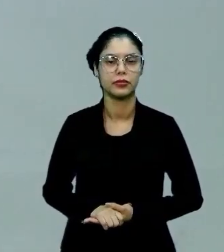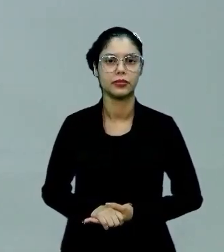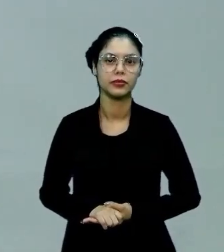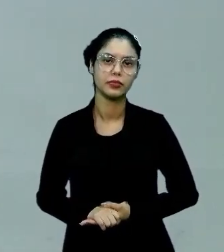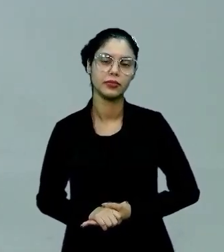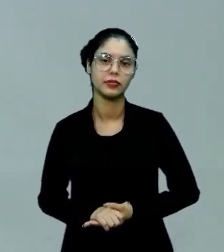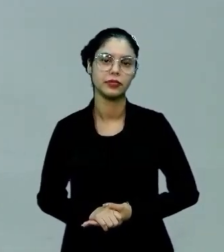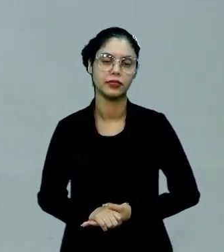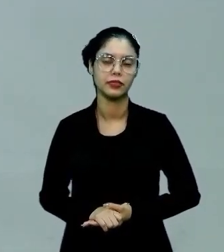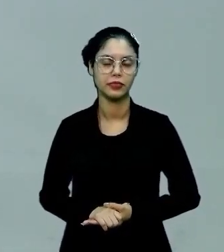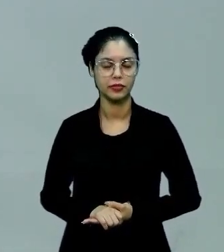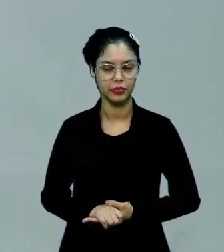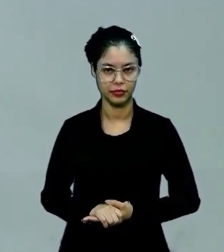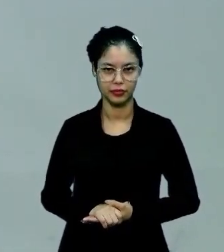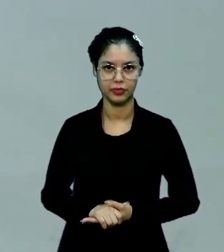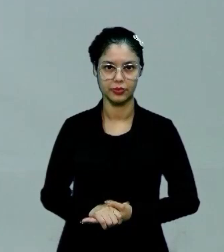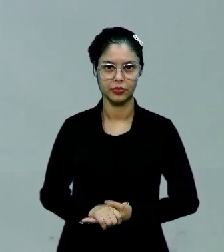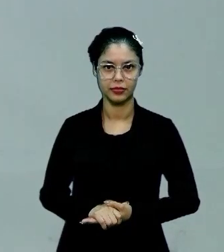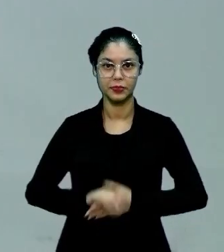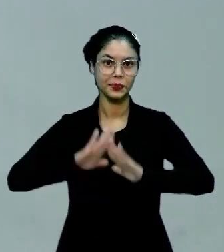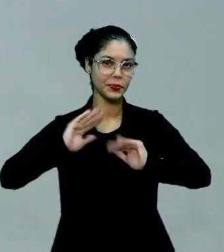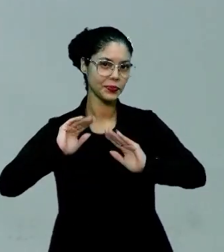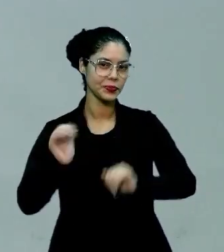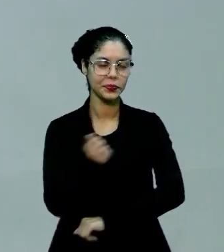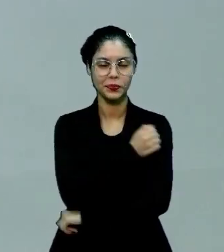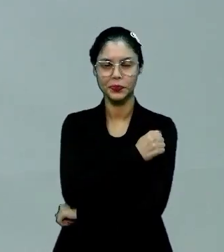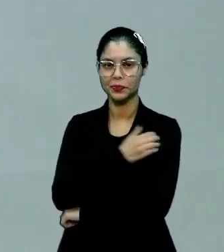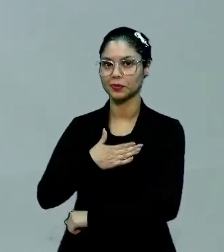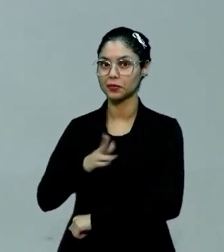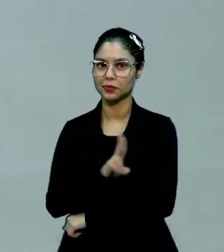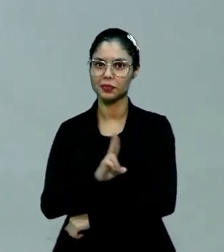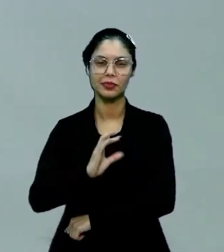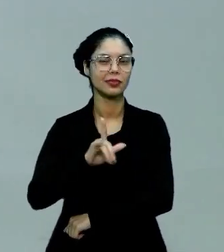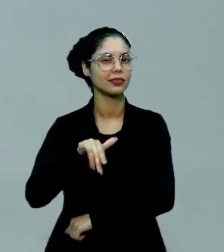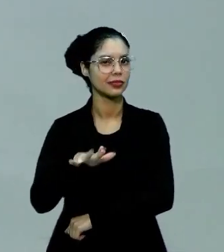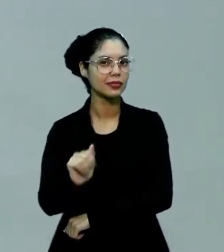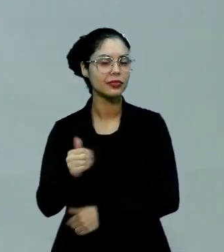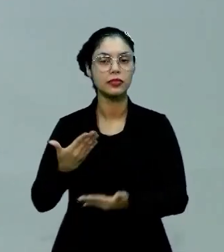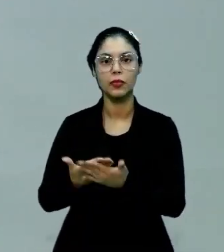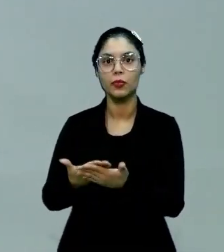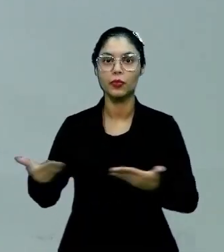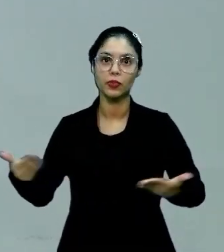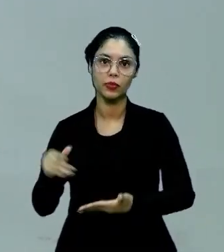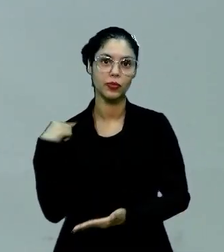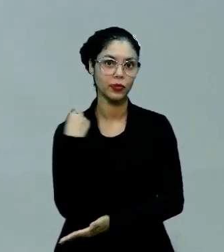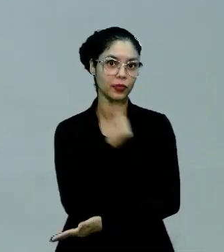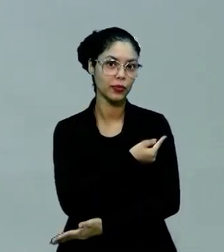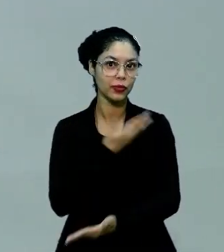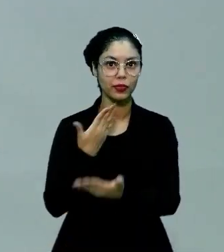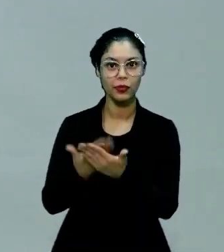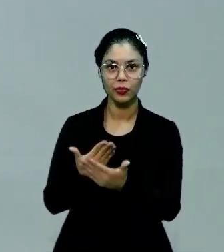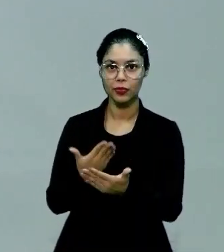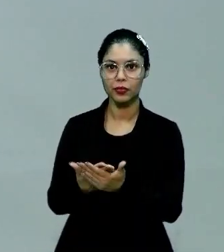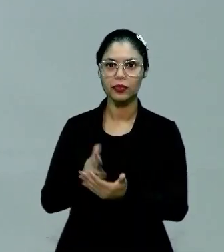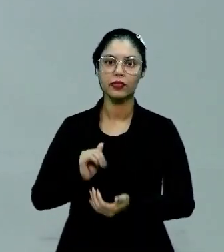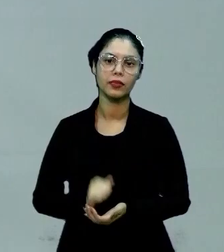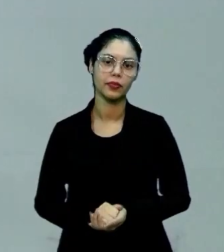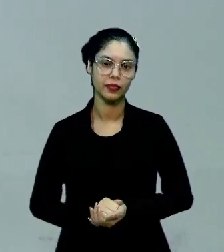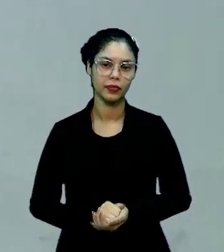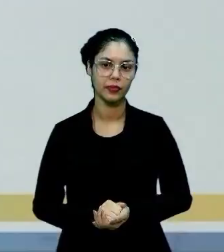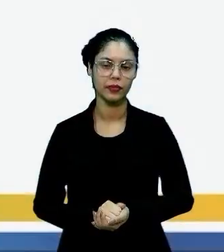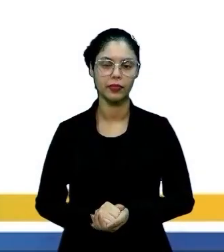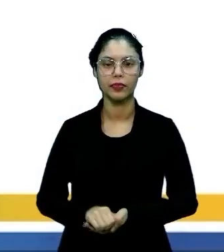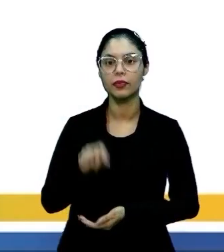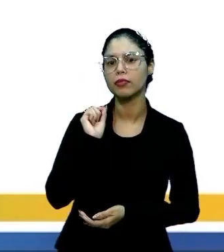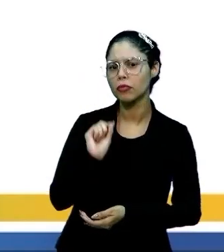Hello students, my name is Camila. Olá alunos, meu nome é Camila e na aula de hoje nós vamos estudar textual